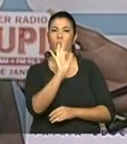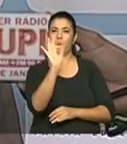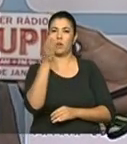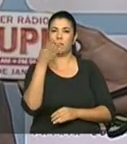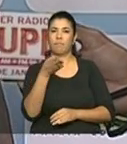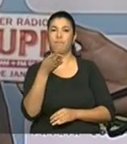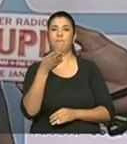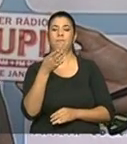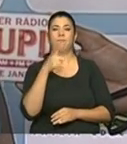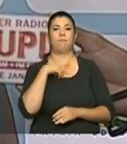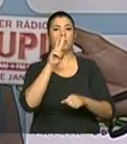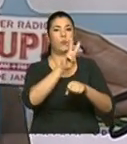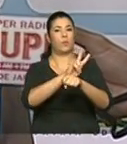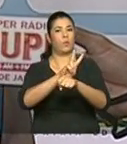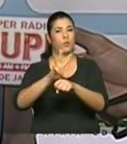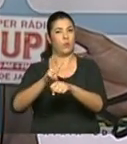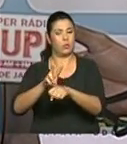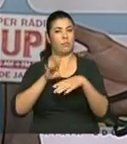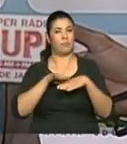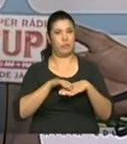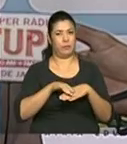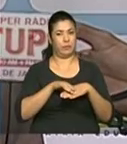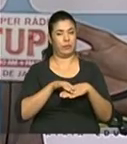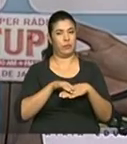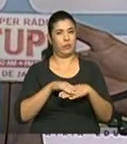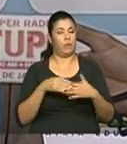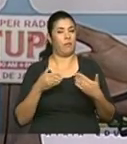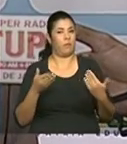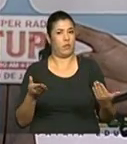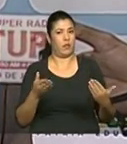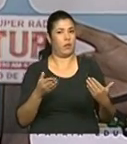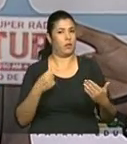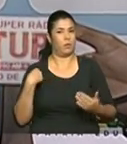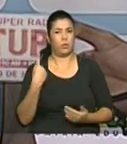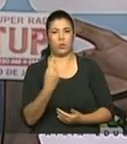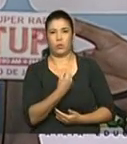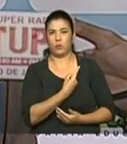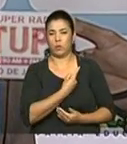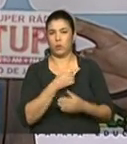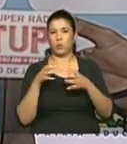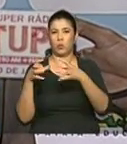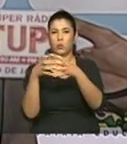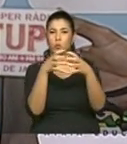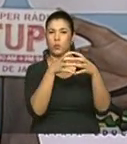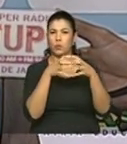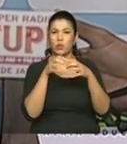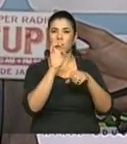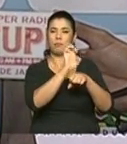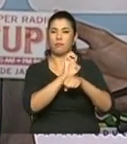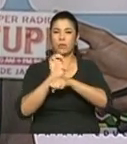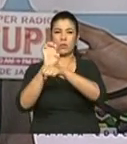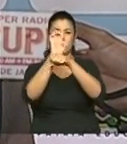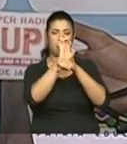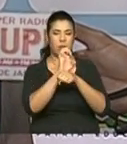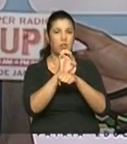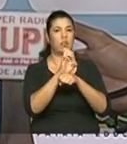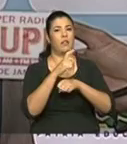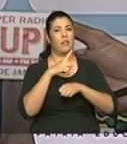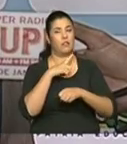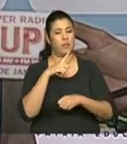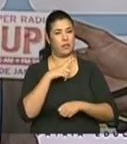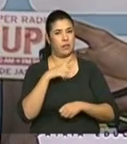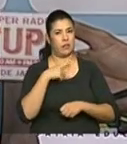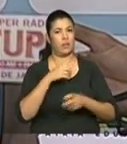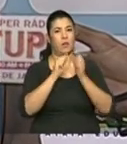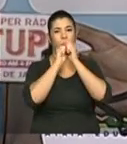nós queremos de controle da enfermidade. Portanto, nós em todos os países, em todos os estados, nós estaremos fazendo